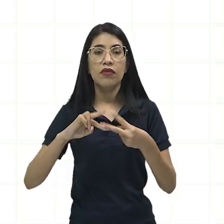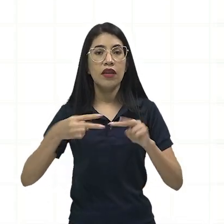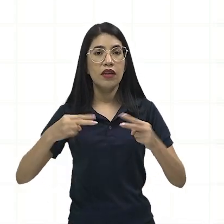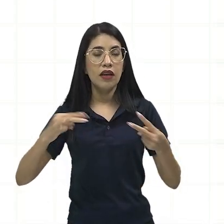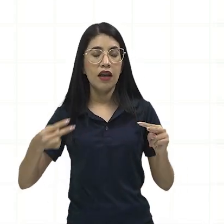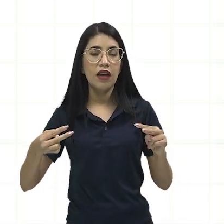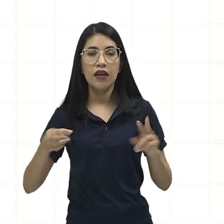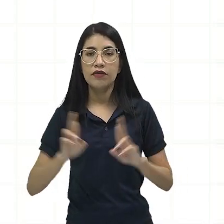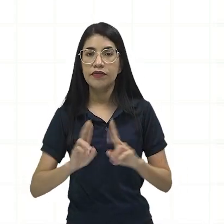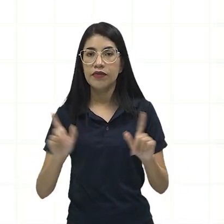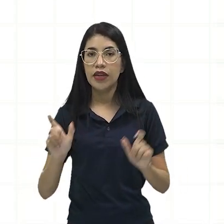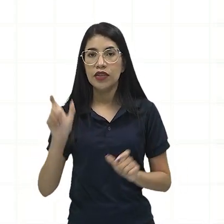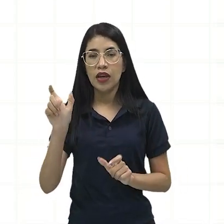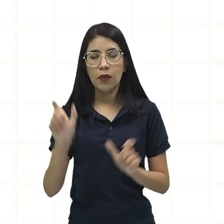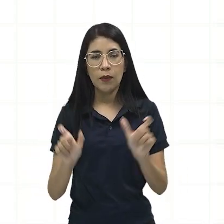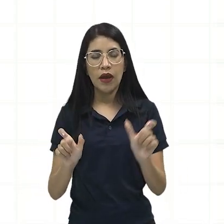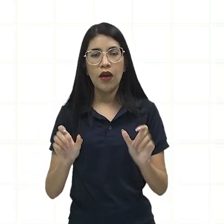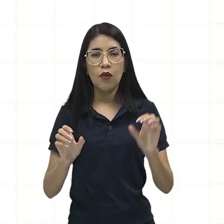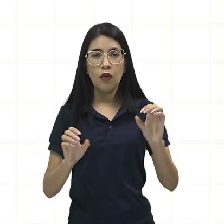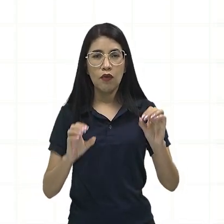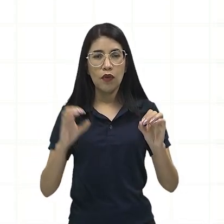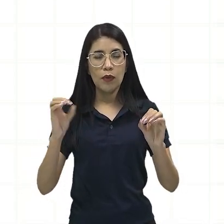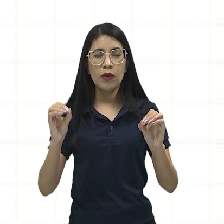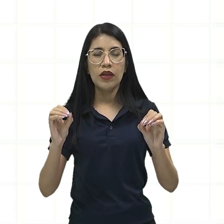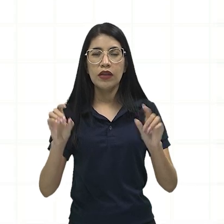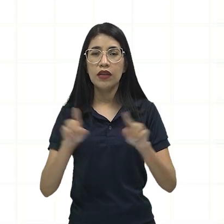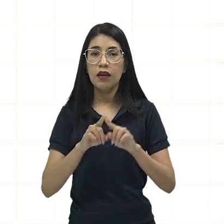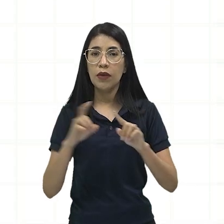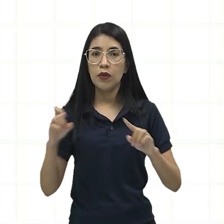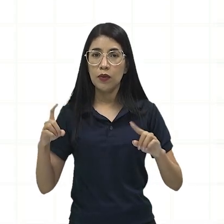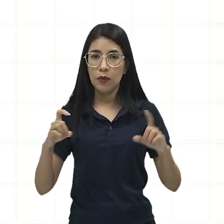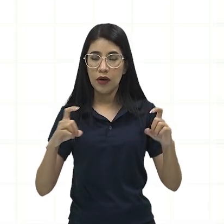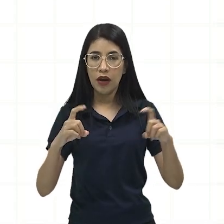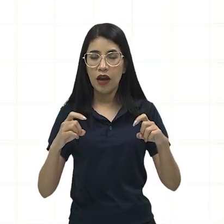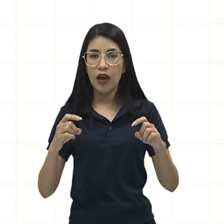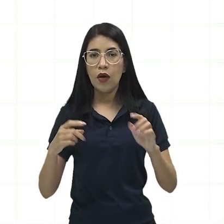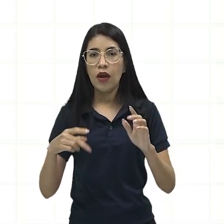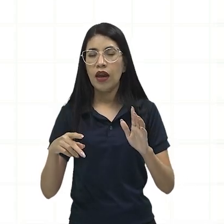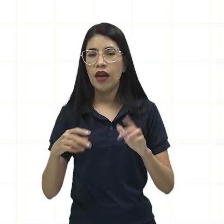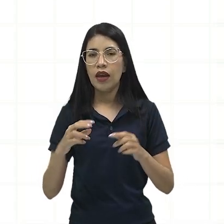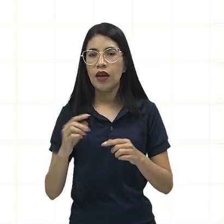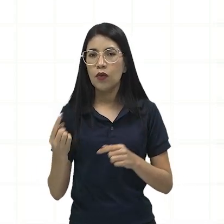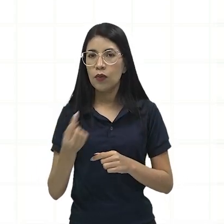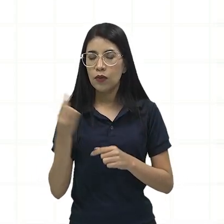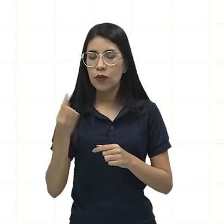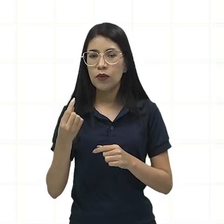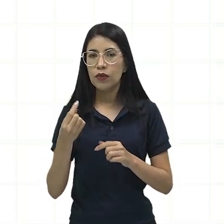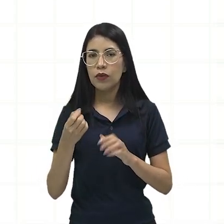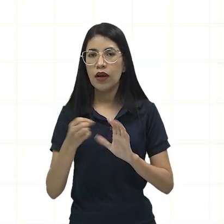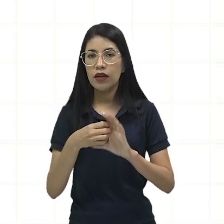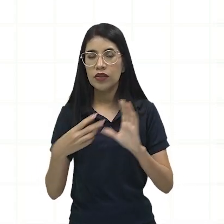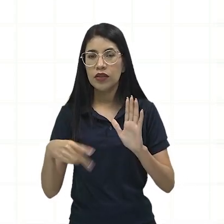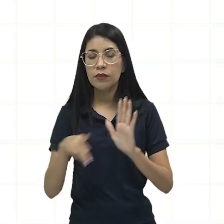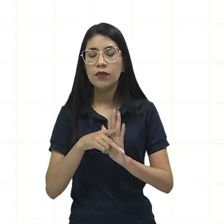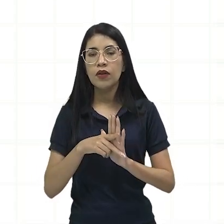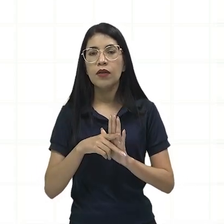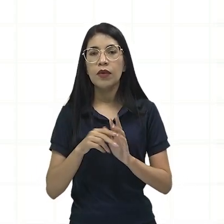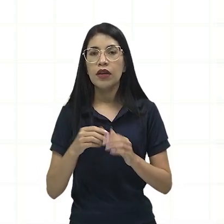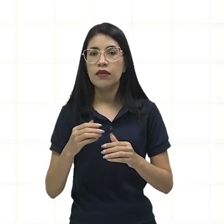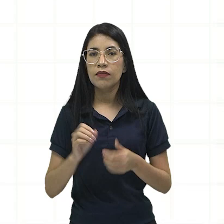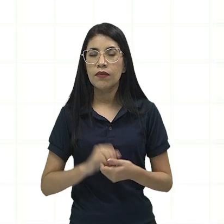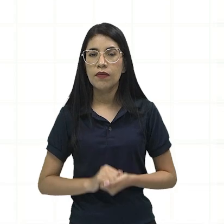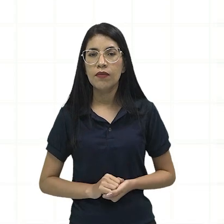diferente, né? Cada ovócito, cada espermatozoide vai ter um material único, formado no processo